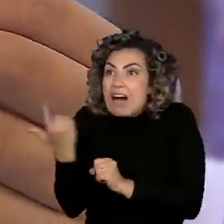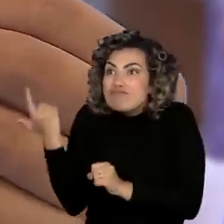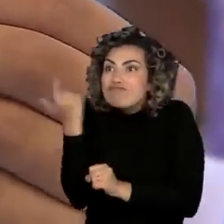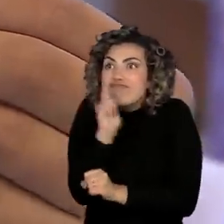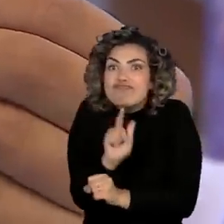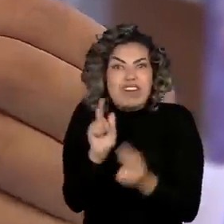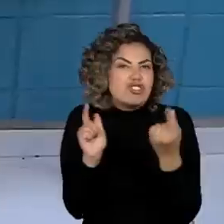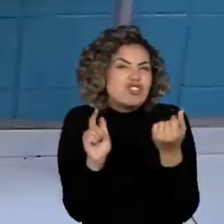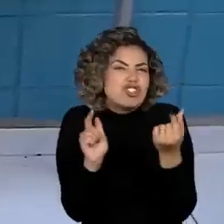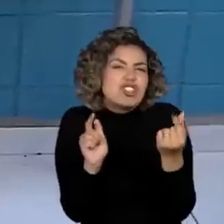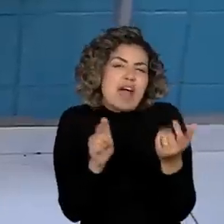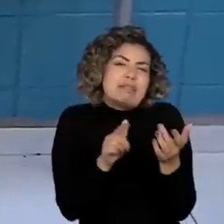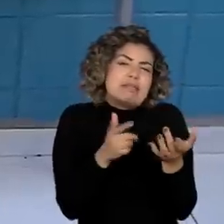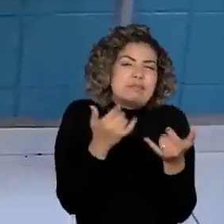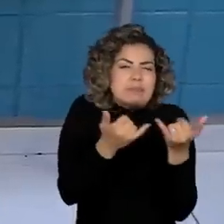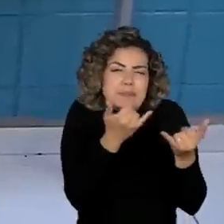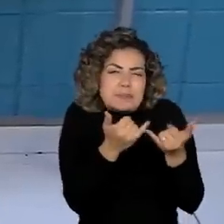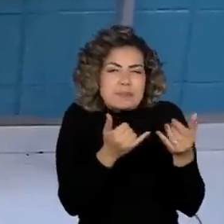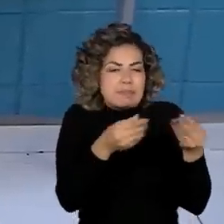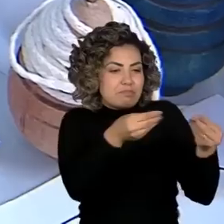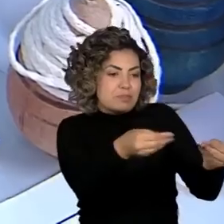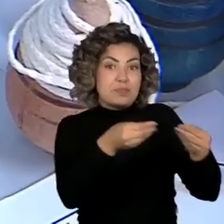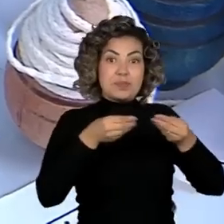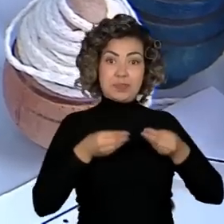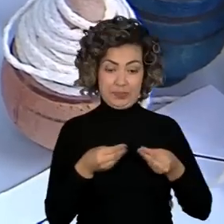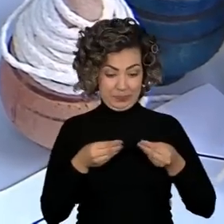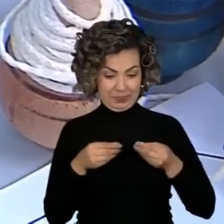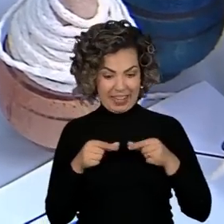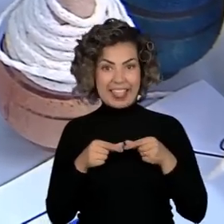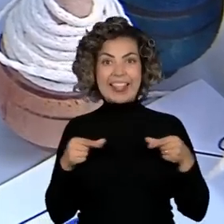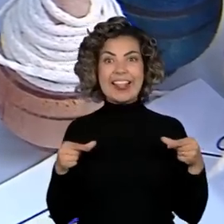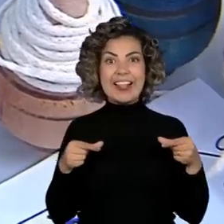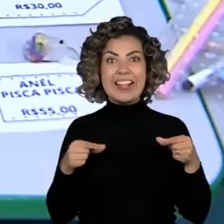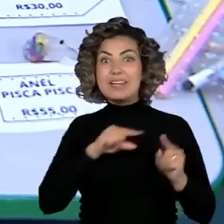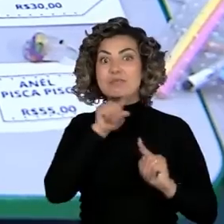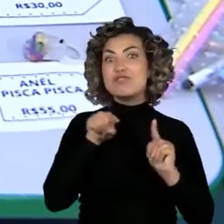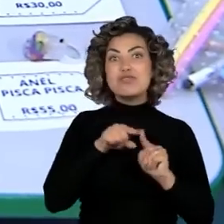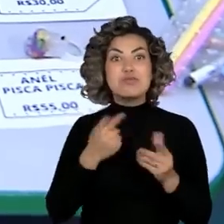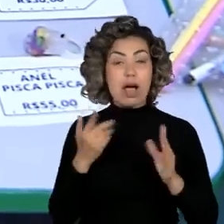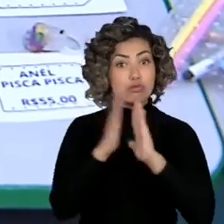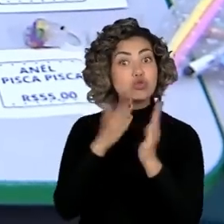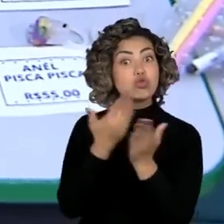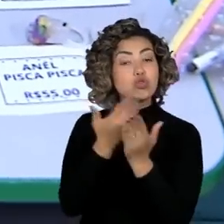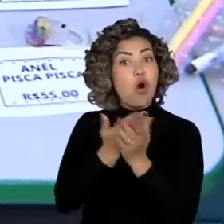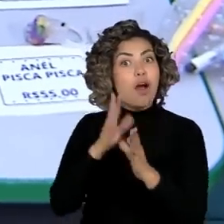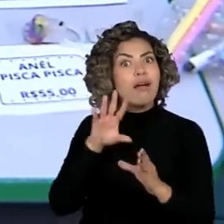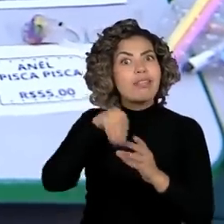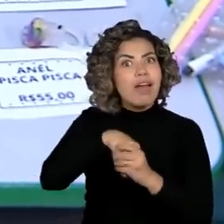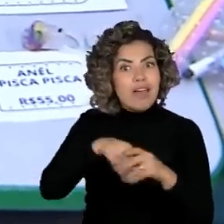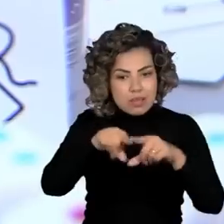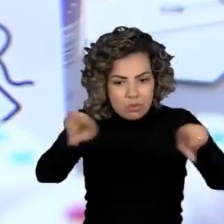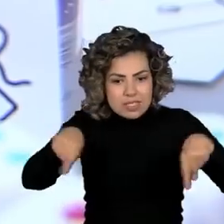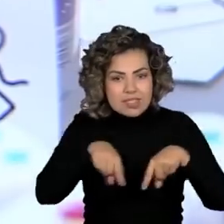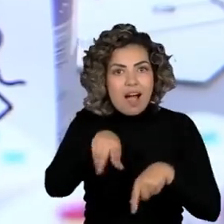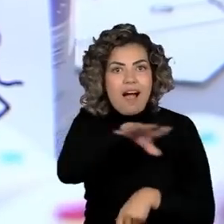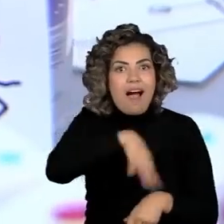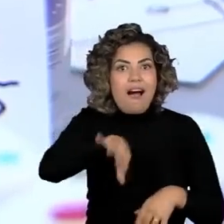de brincadeira, que é usado para fazer compras em uma lojinha montada na sala de aula.